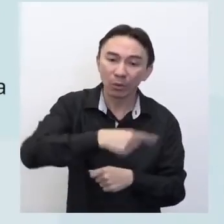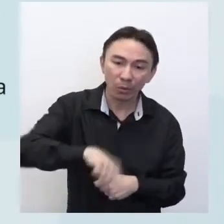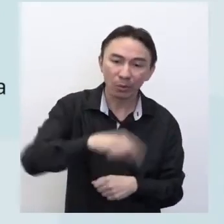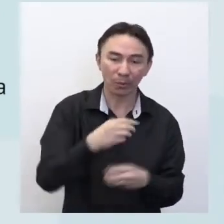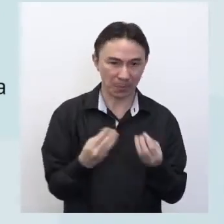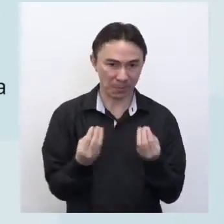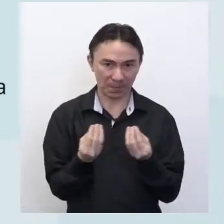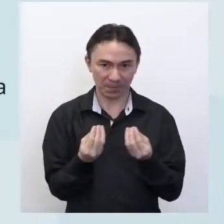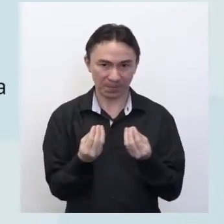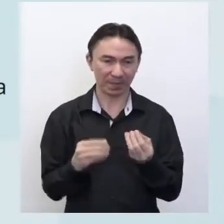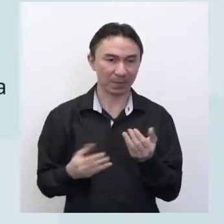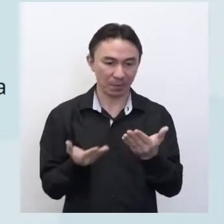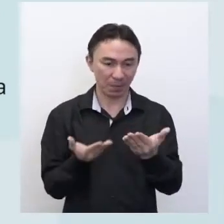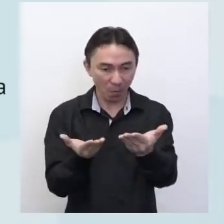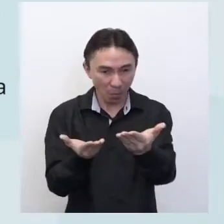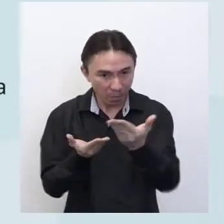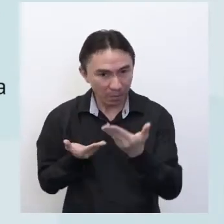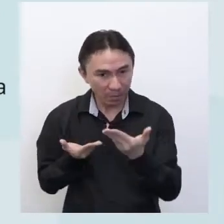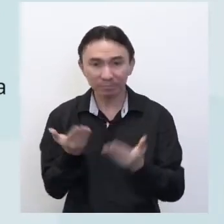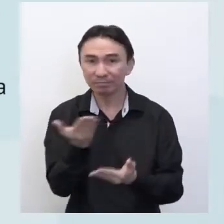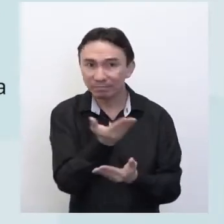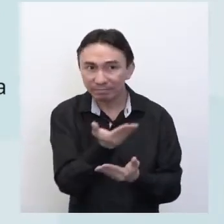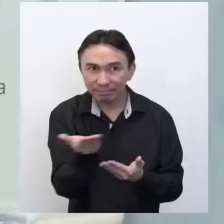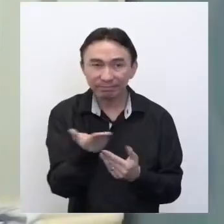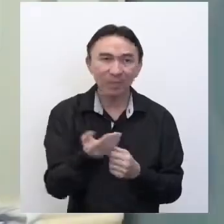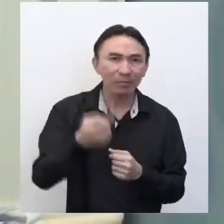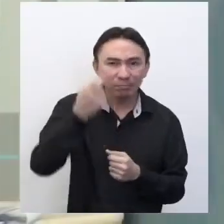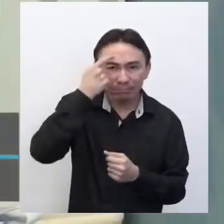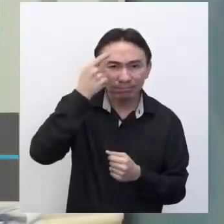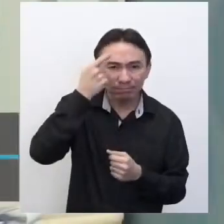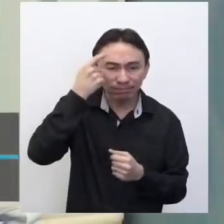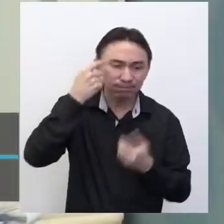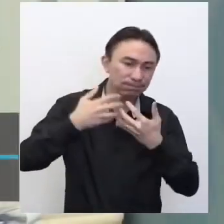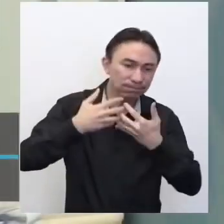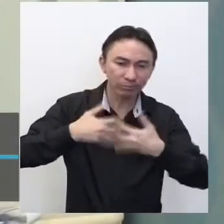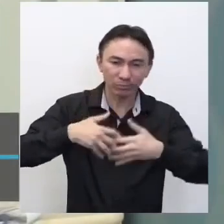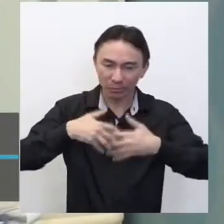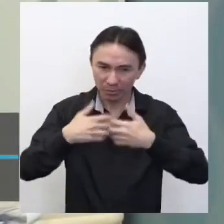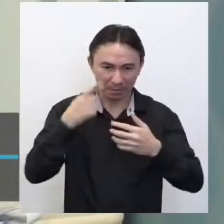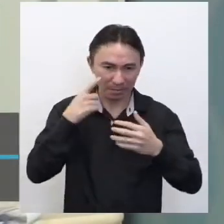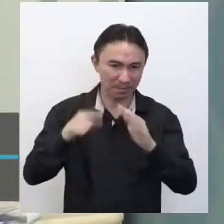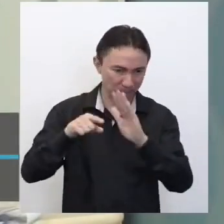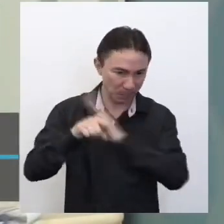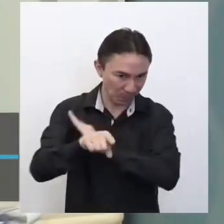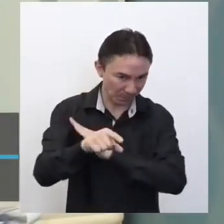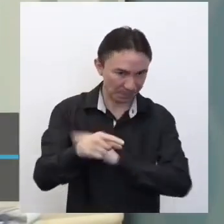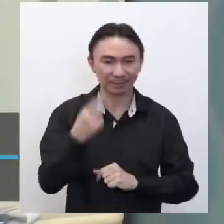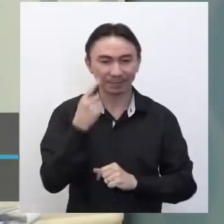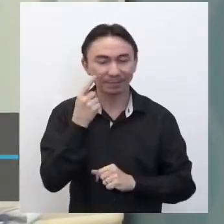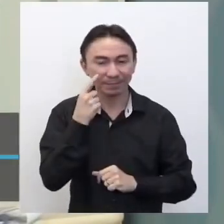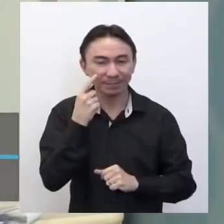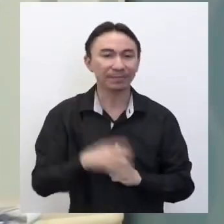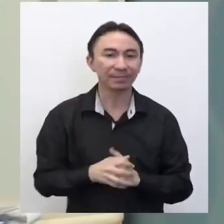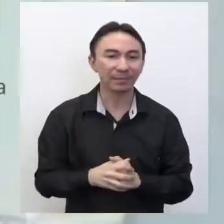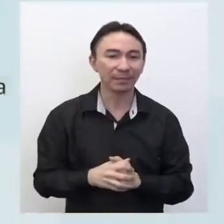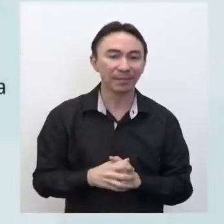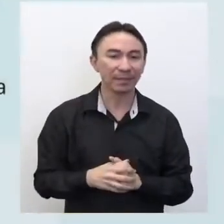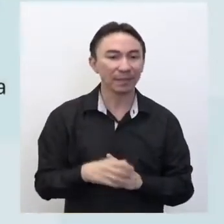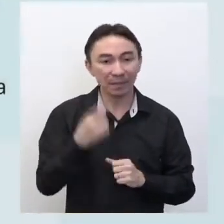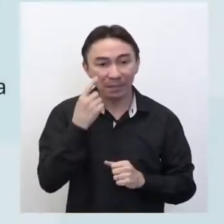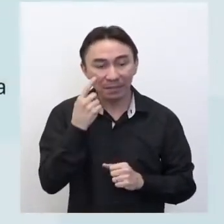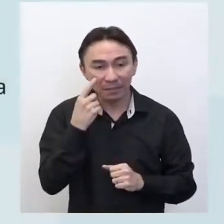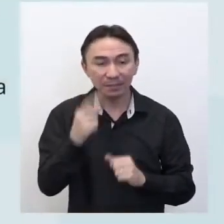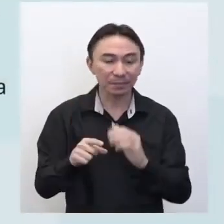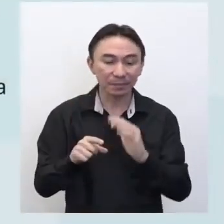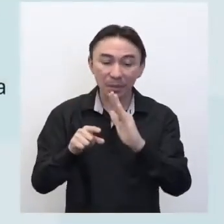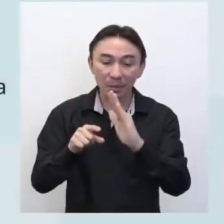eu quero convidá-los a pensar um pouquinho na pergunta que vai aparecer aí na tela para vocês e que vai